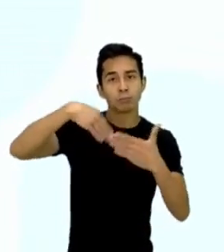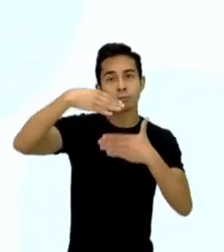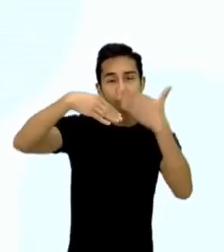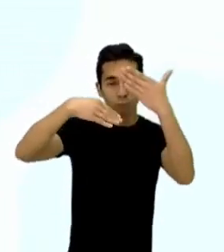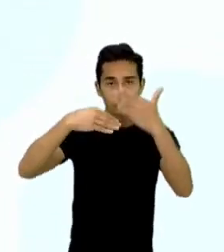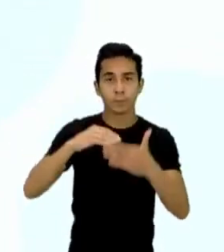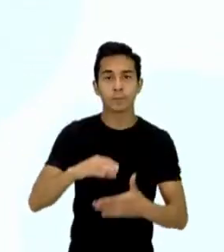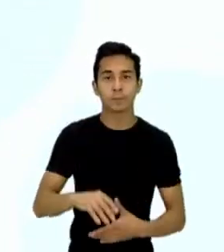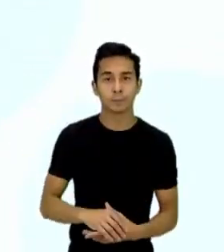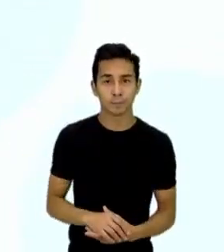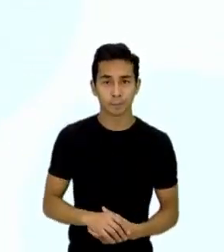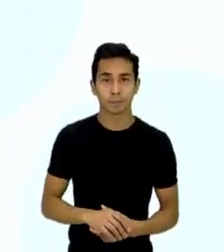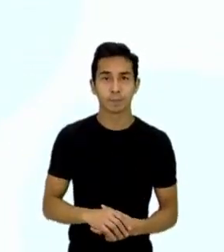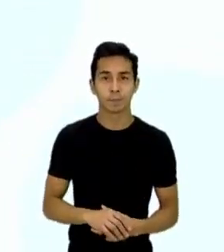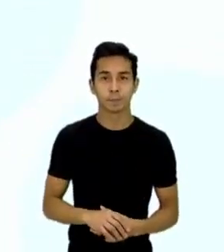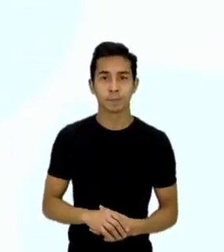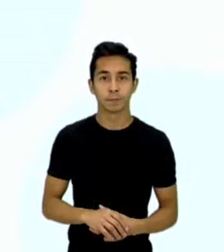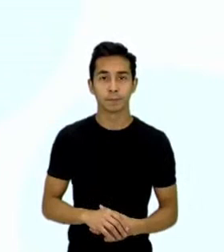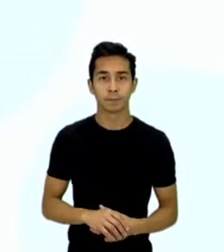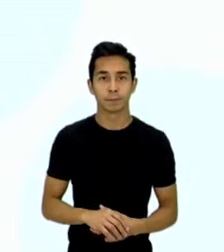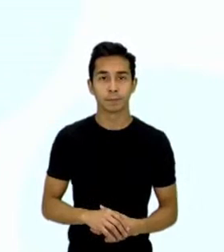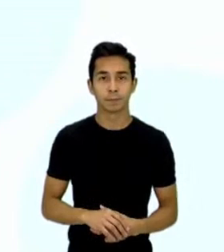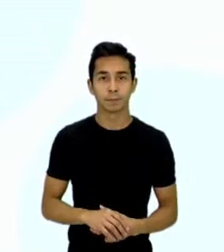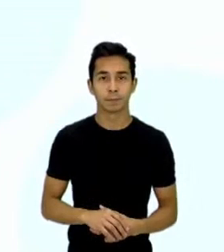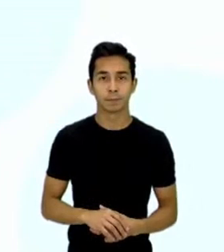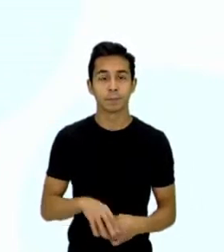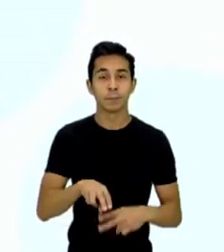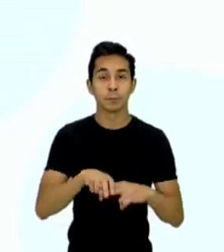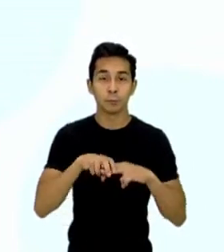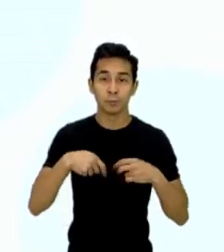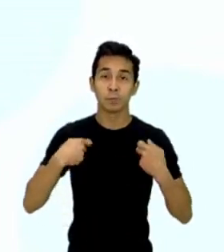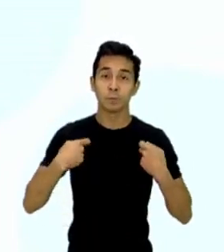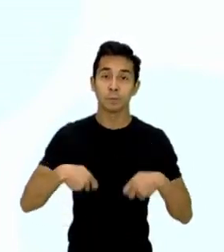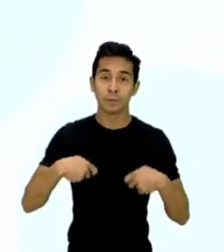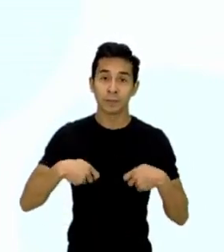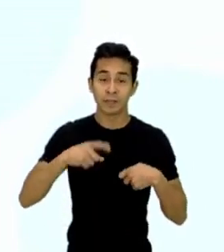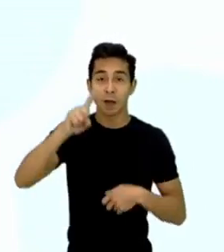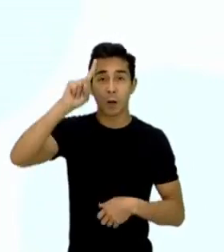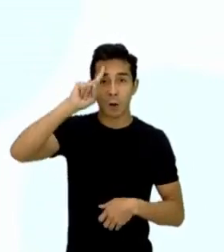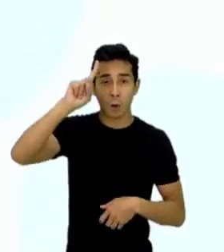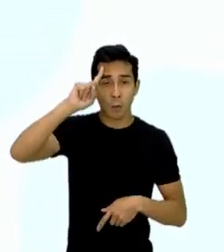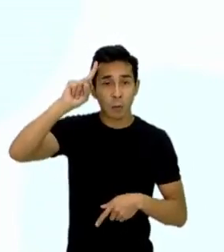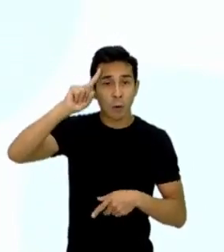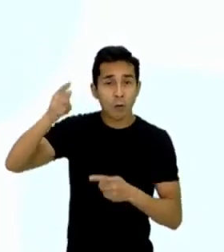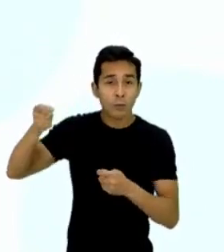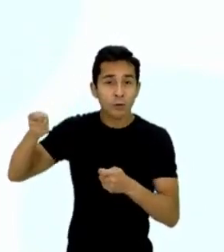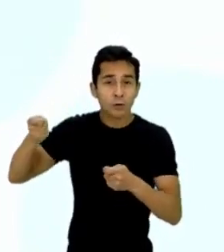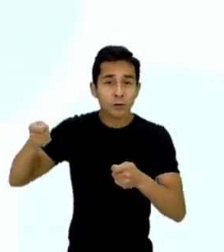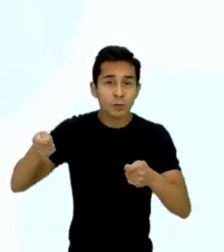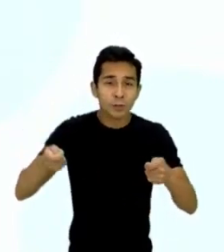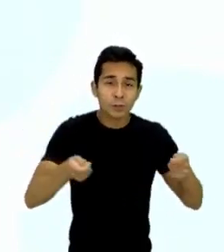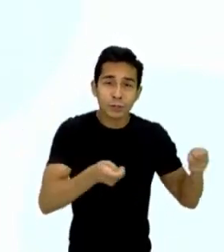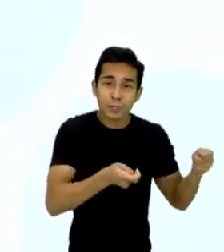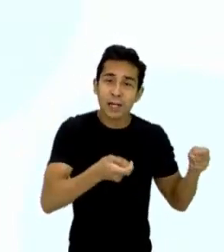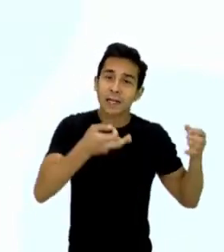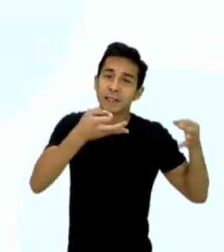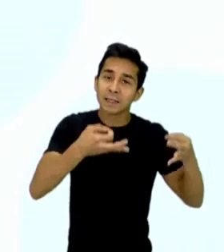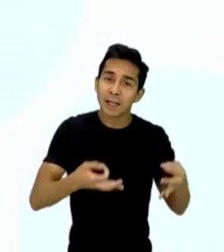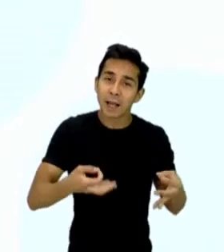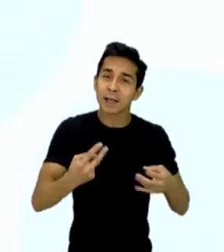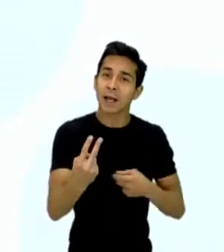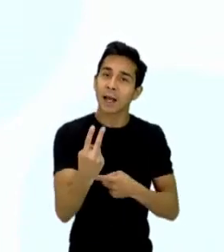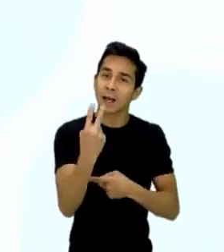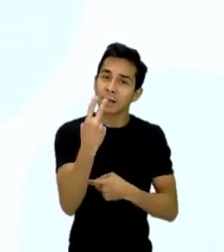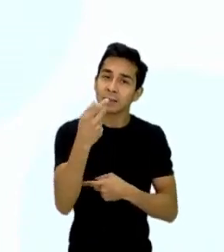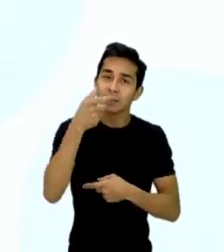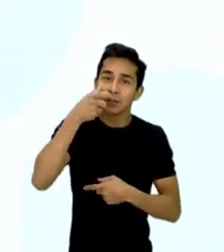desenvolvimento de vocês, né? E para isso você precisa elaborar uma rotina, ter horários definidos para assistir aqui a nossa aula, seja